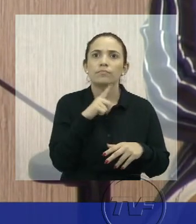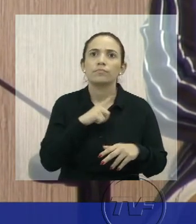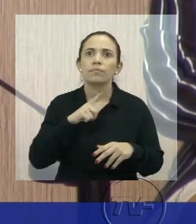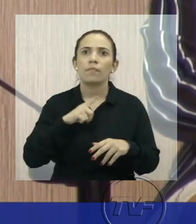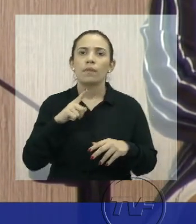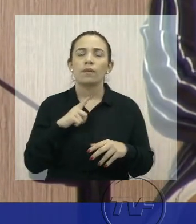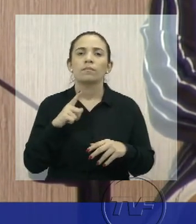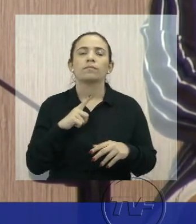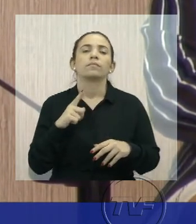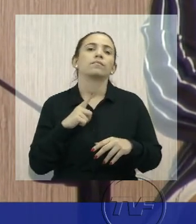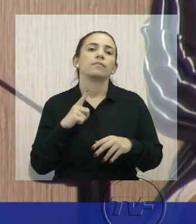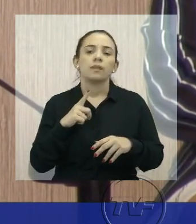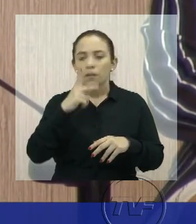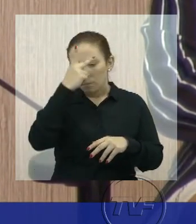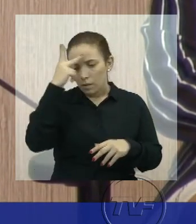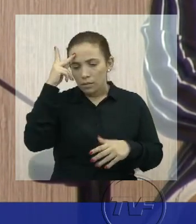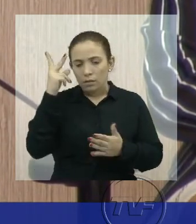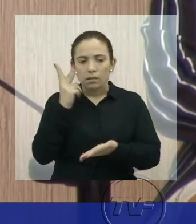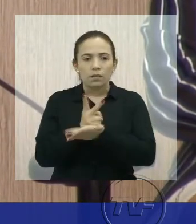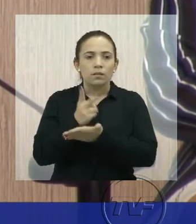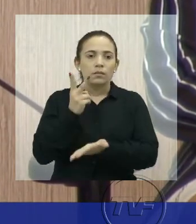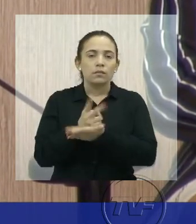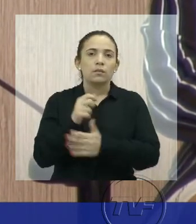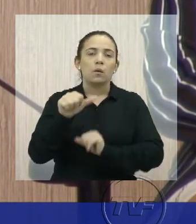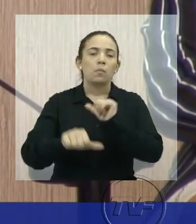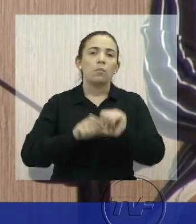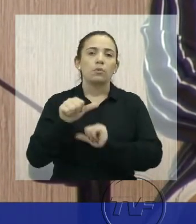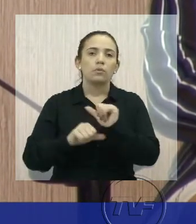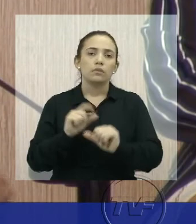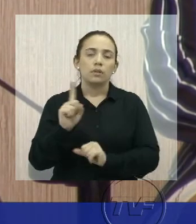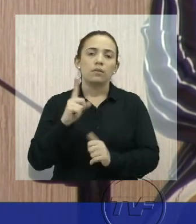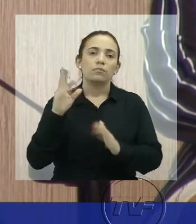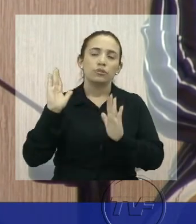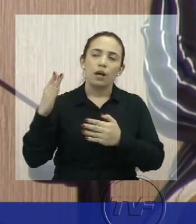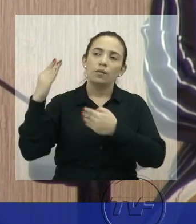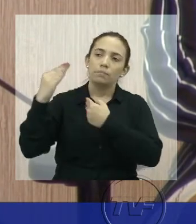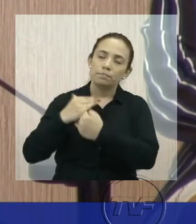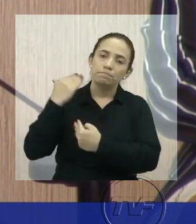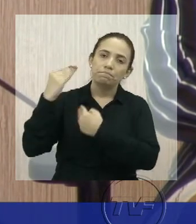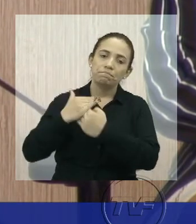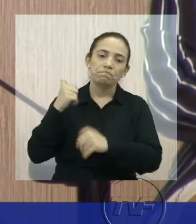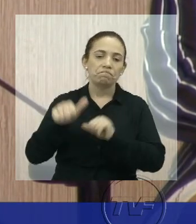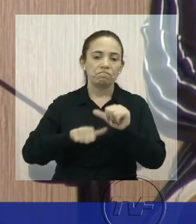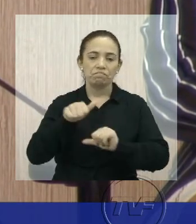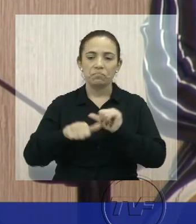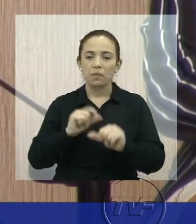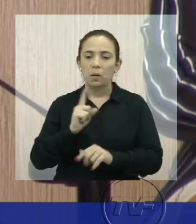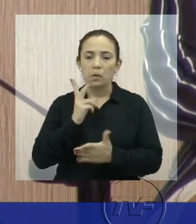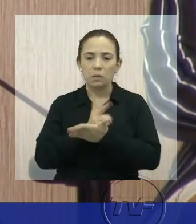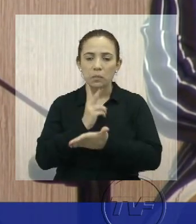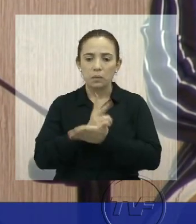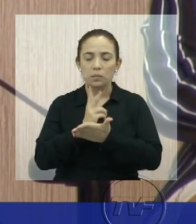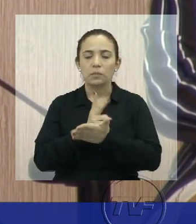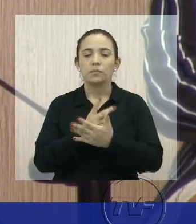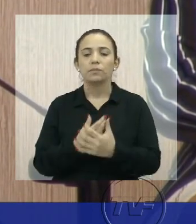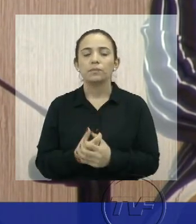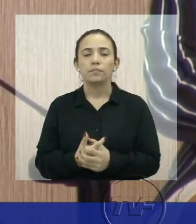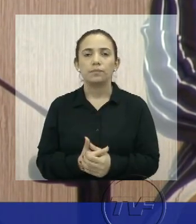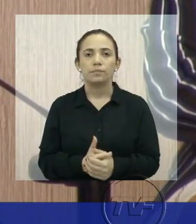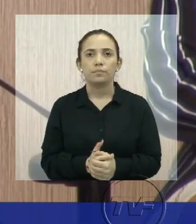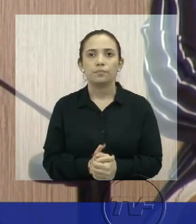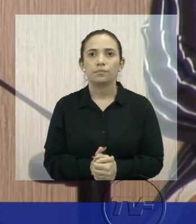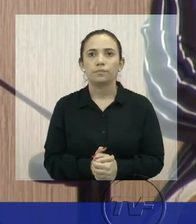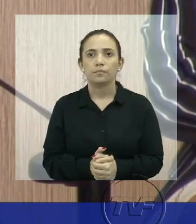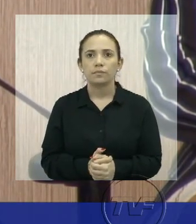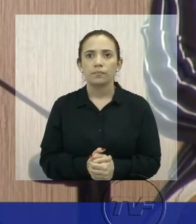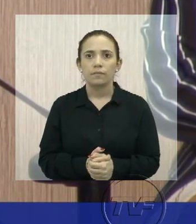que fica reticente e não, mesmo com várias intervenções, não age no sentido de regularizar-se.